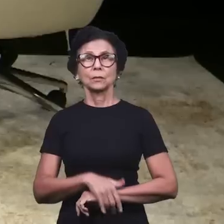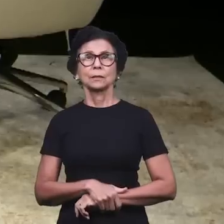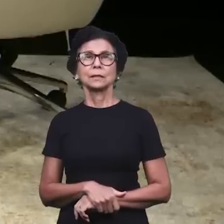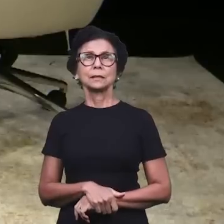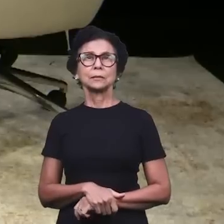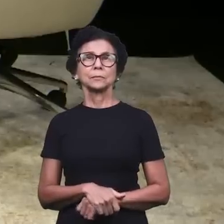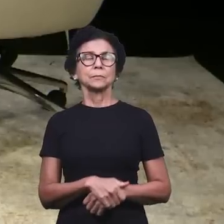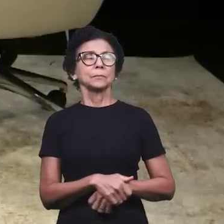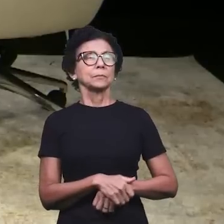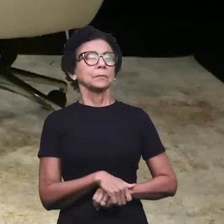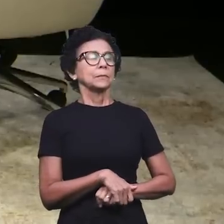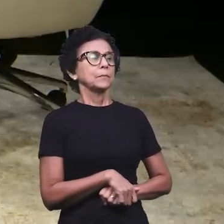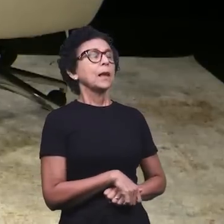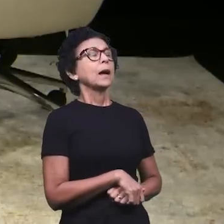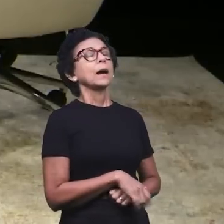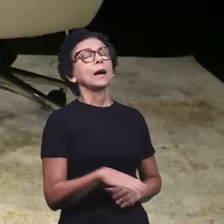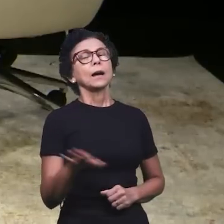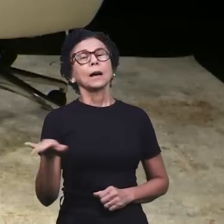Quando